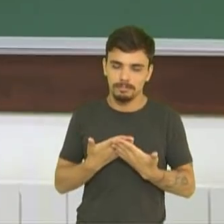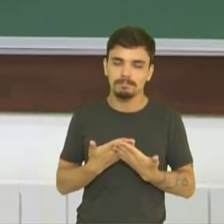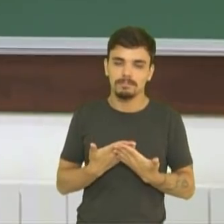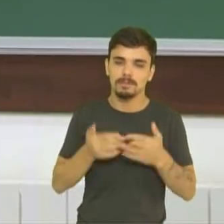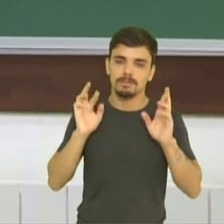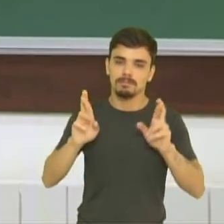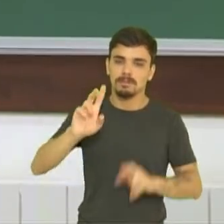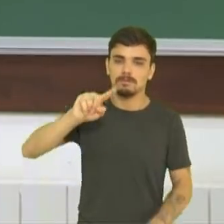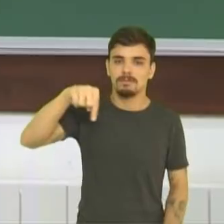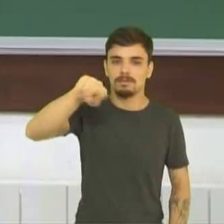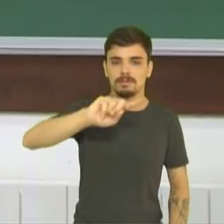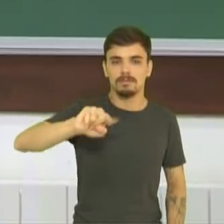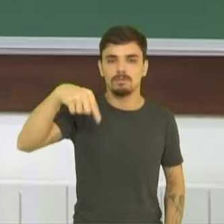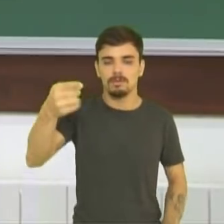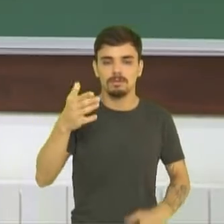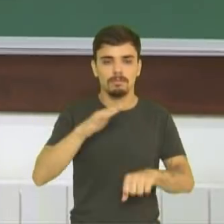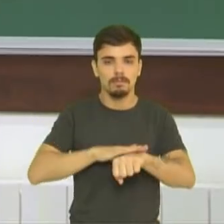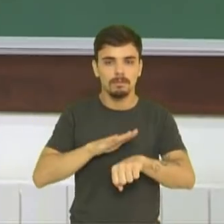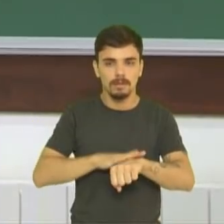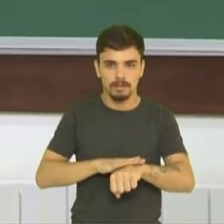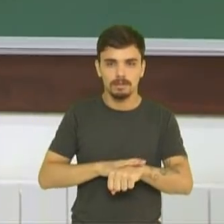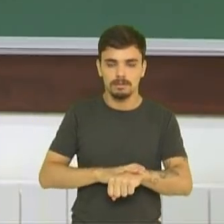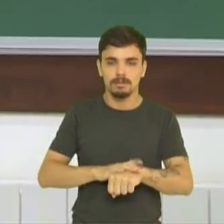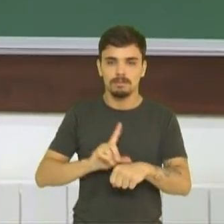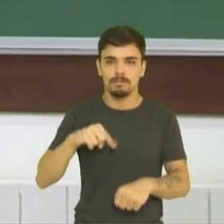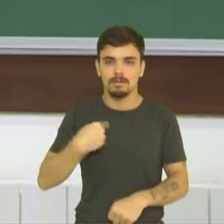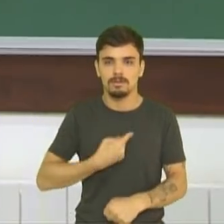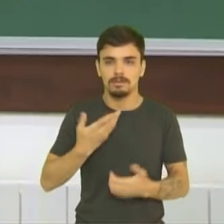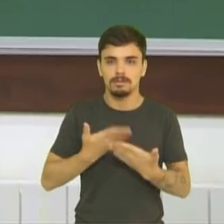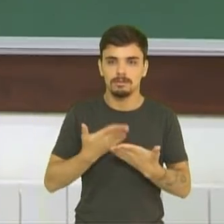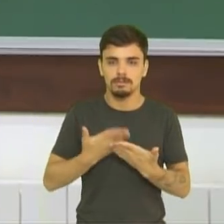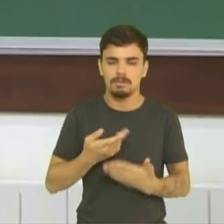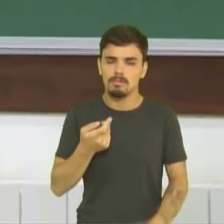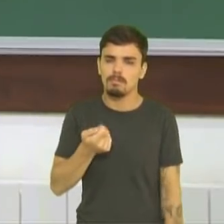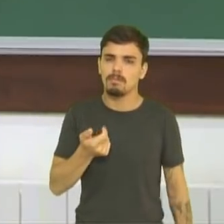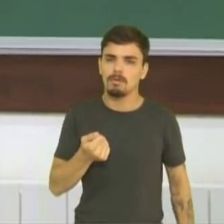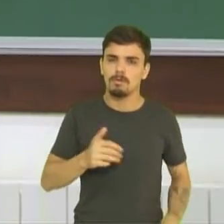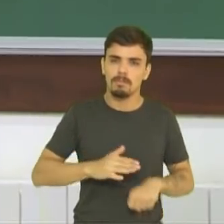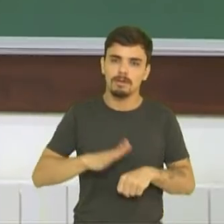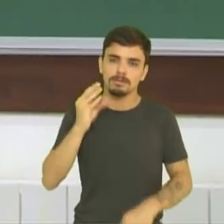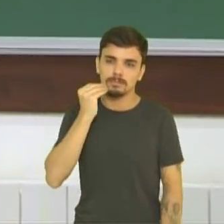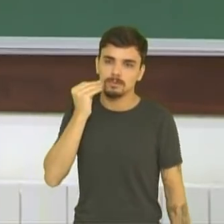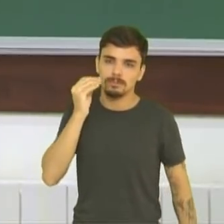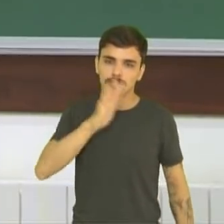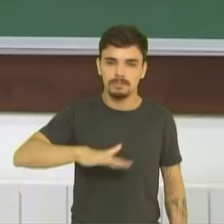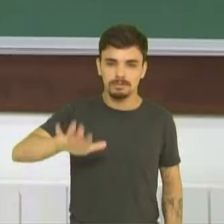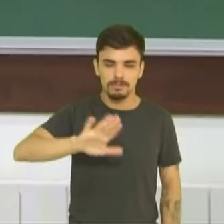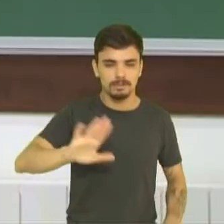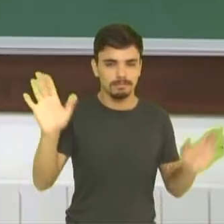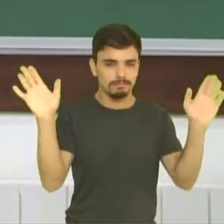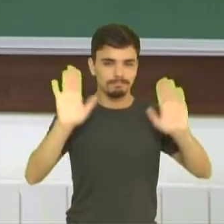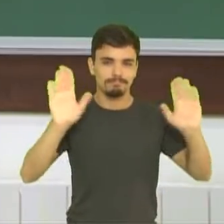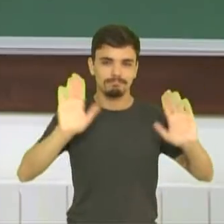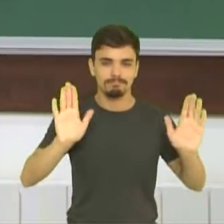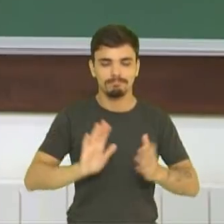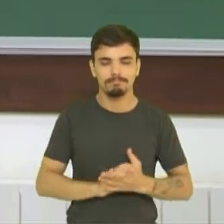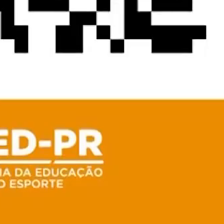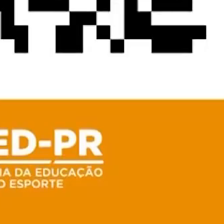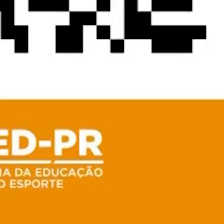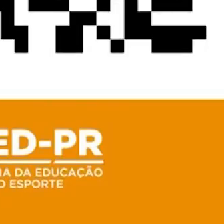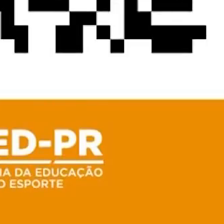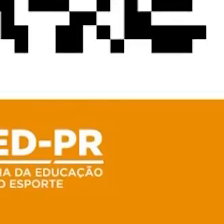eu espero você num outro momento, então, para a gente estudar mais um pouquinho. Um beijo para você. Tchau!